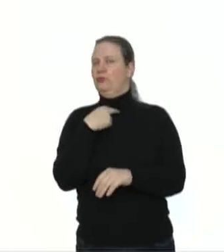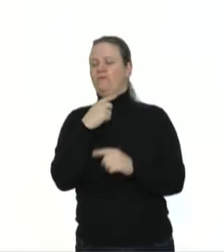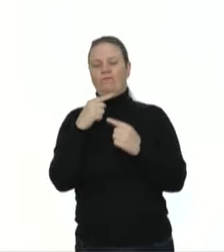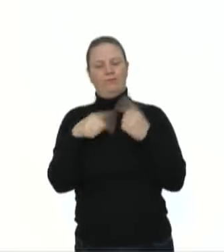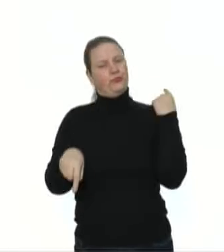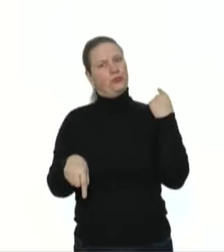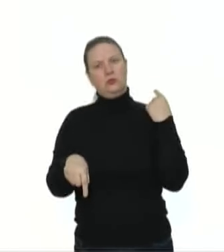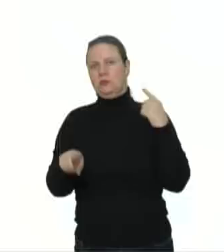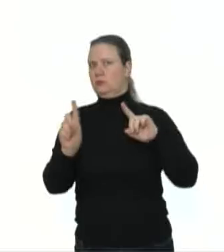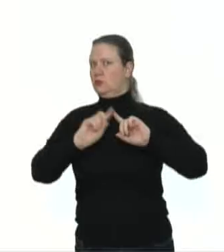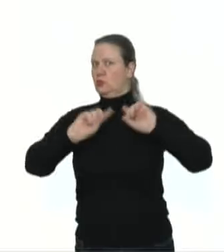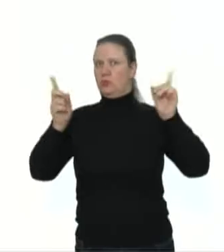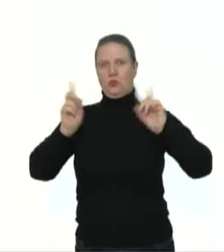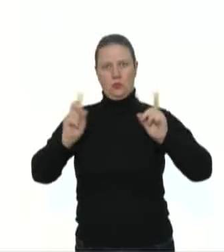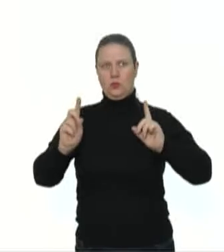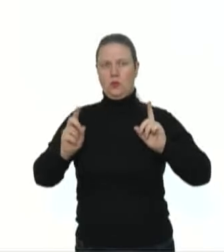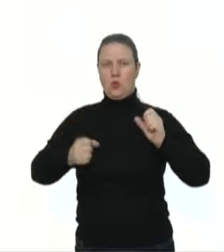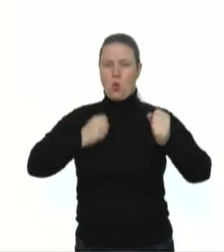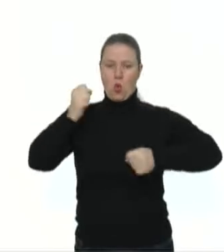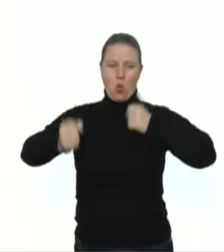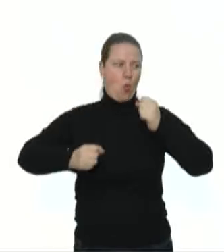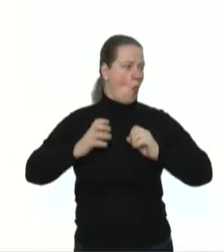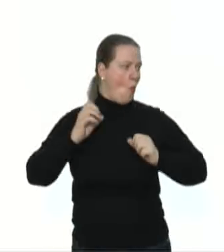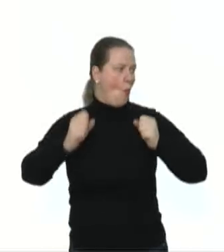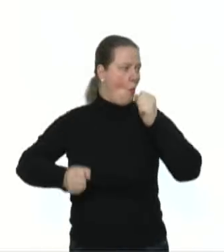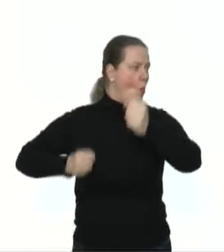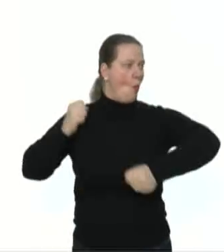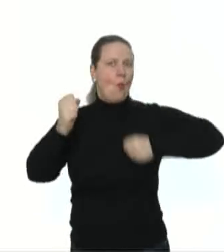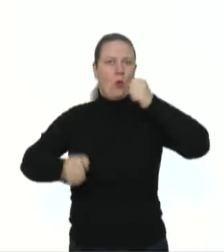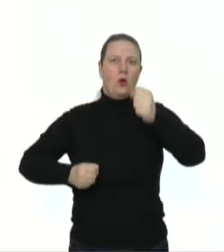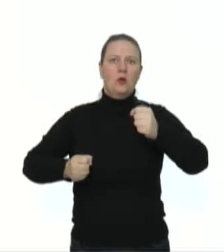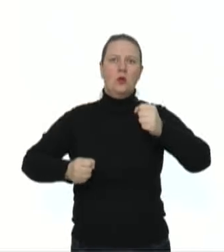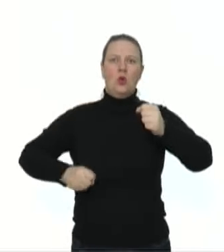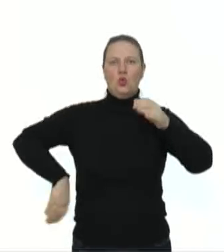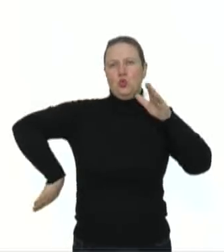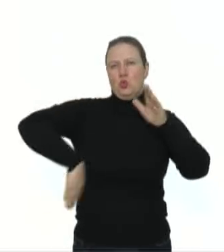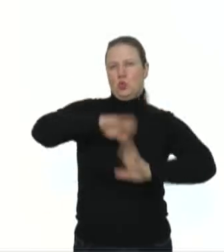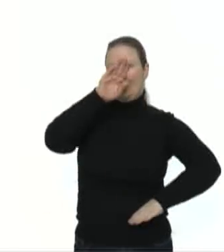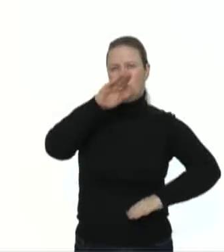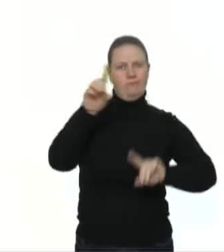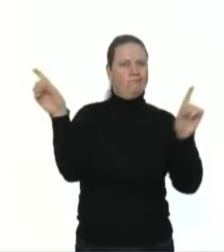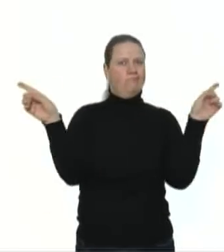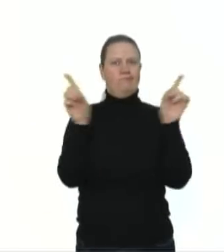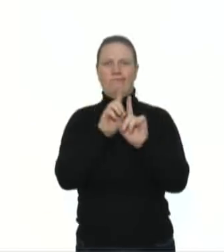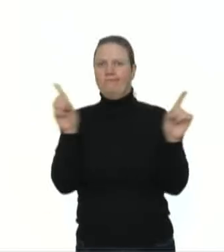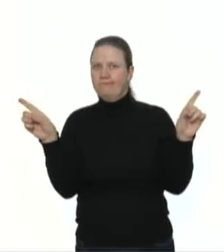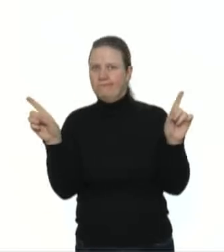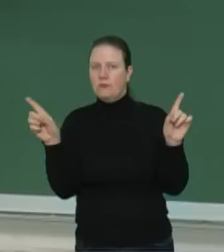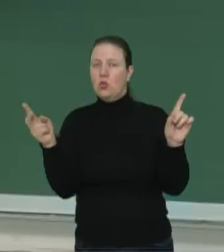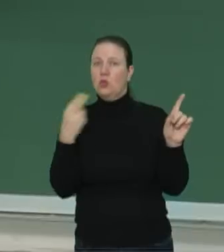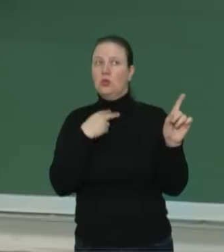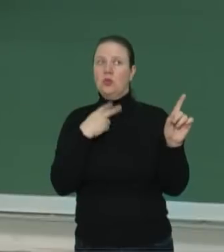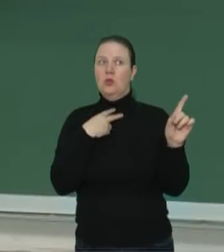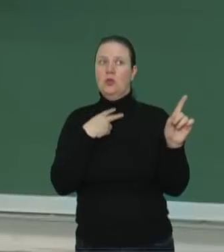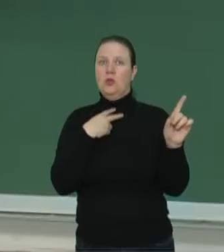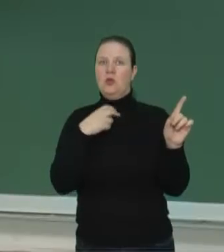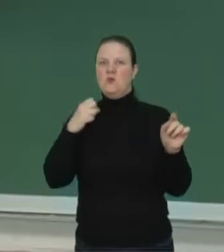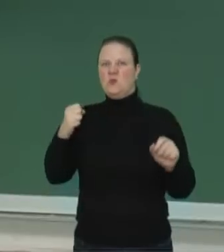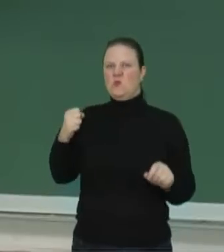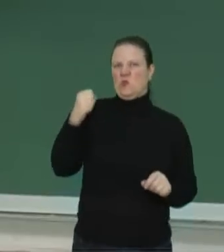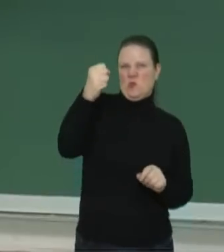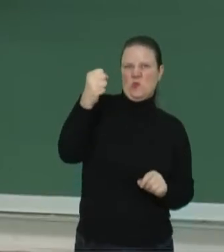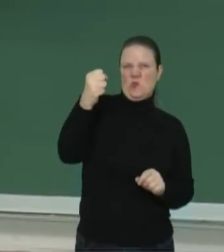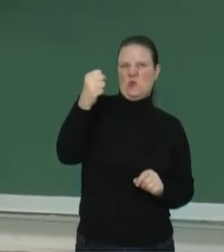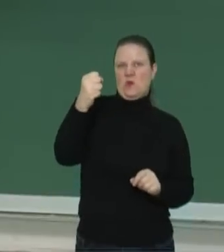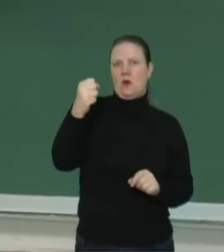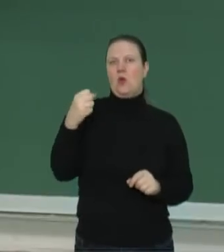não pode fazer correr com a bola nas mãos, chutar a bola, bater a bola com o punho, com a mão